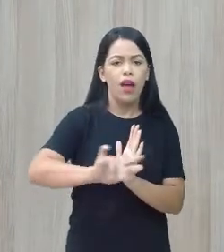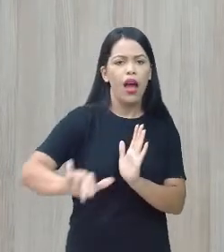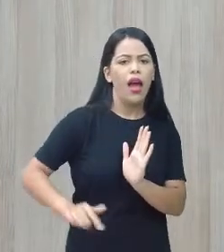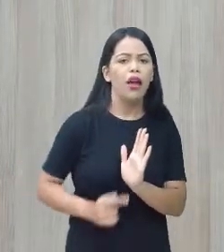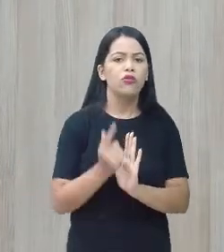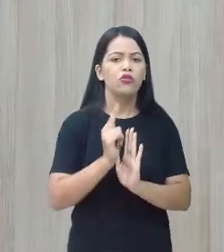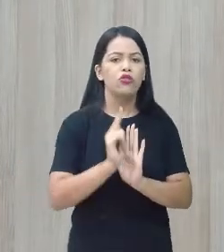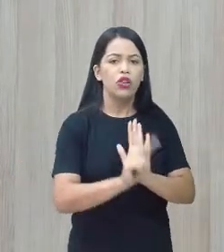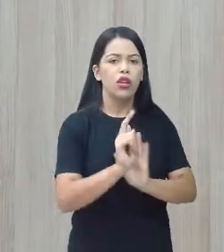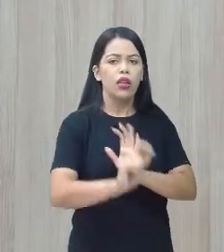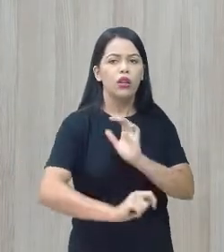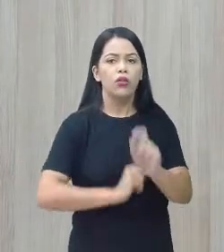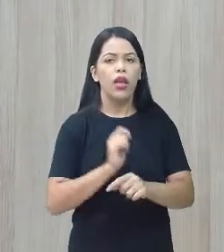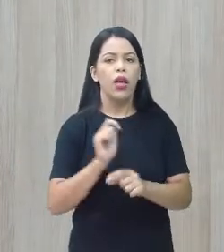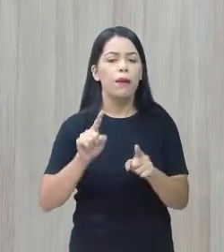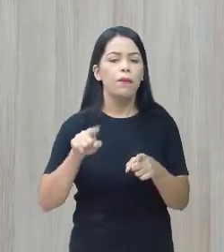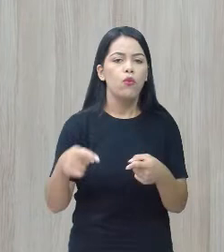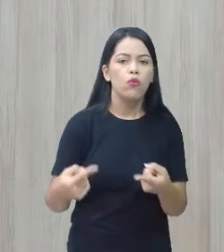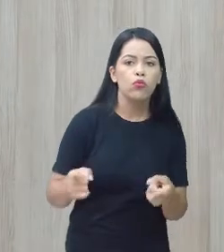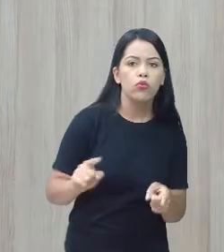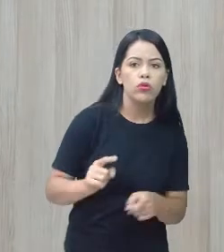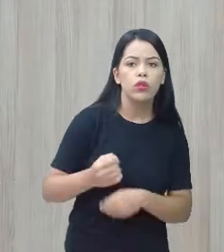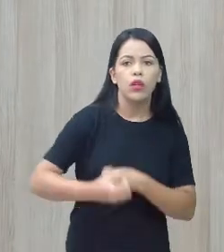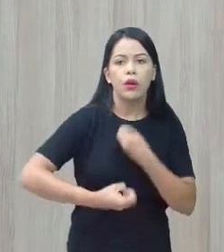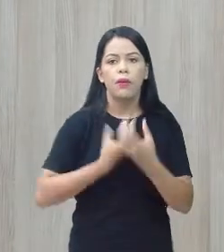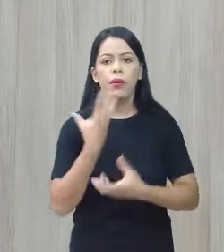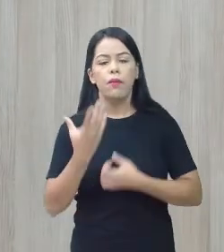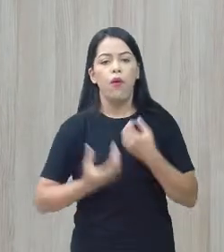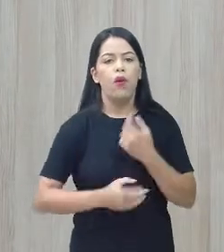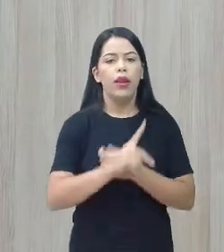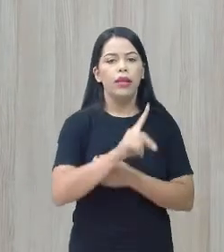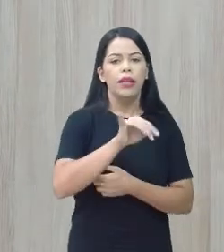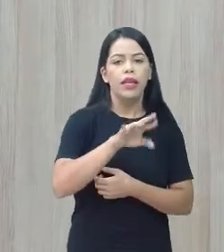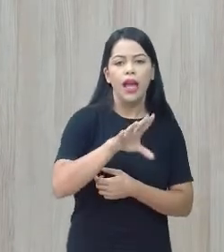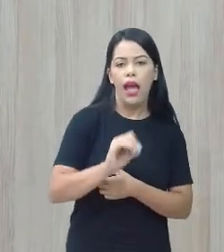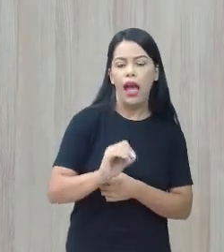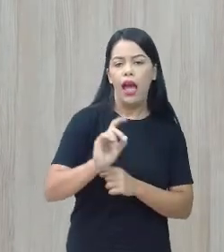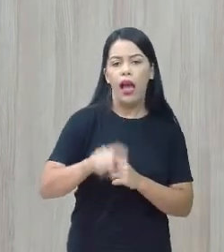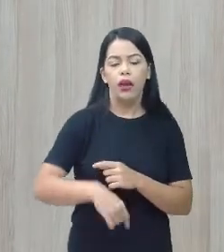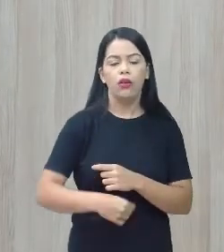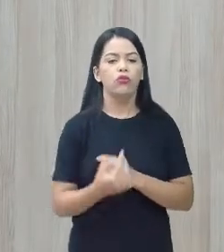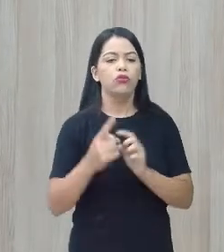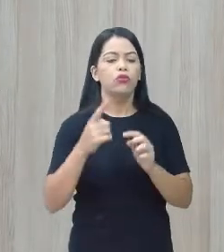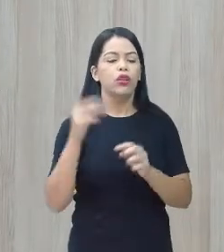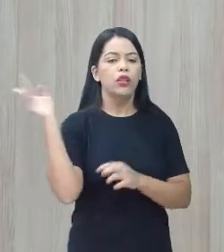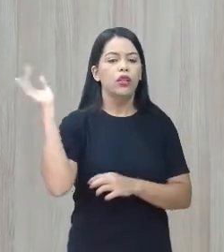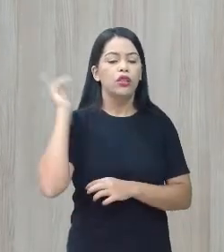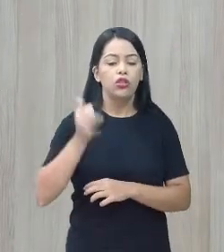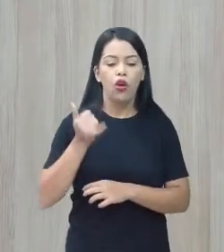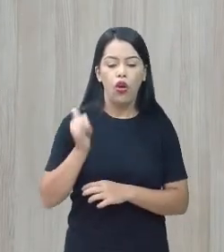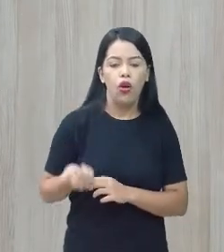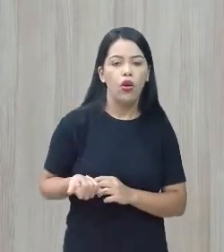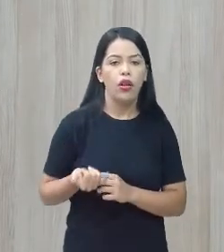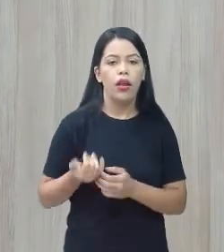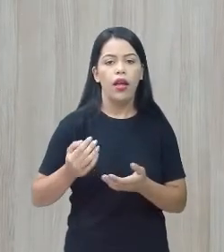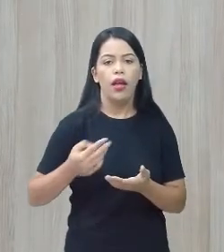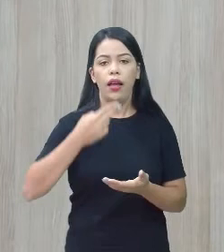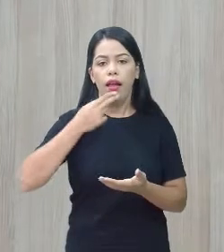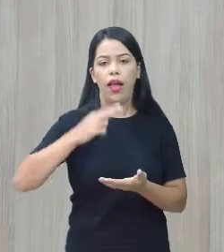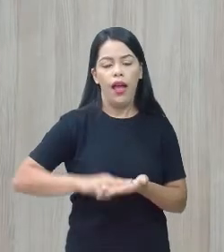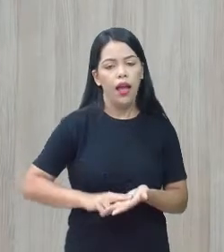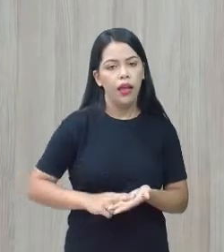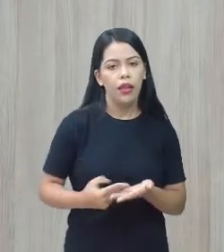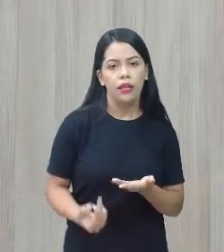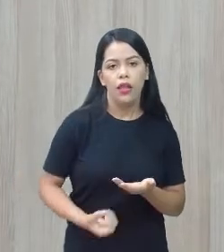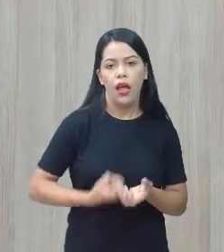porque é o caráter biográfico. Diários, memórias, roteiros, cartas, poemas. Por quê? Porque